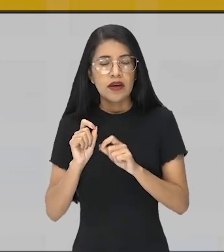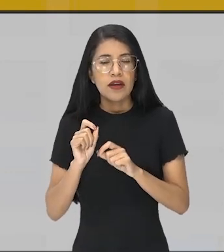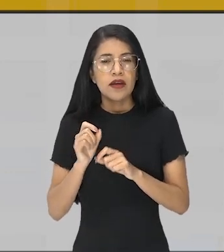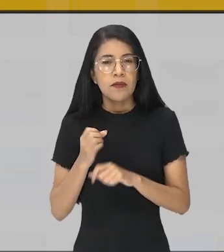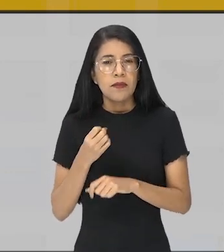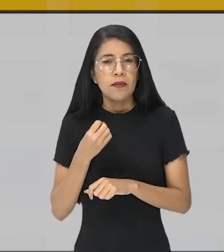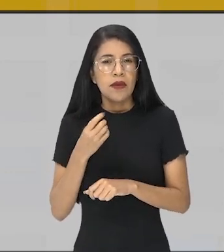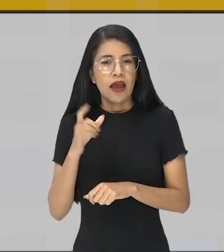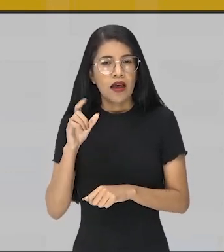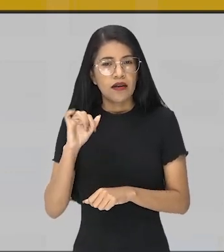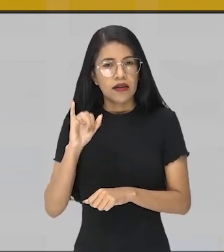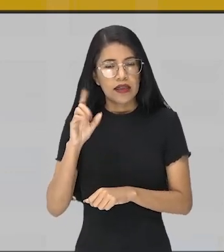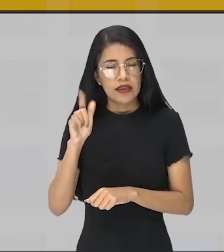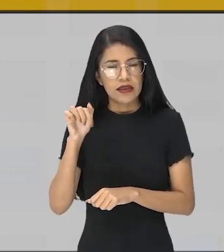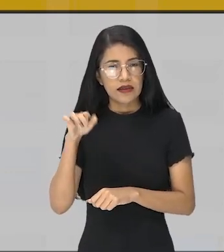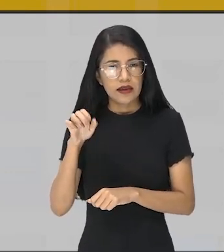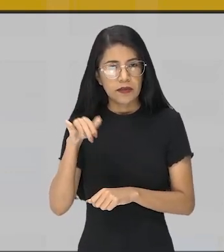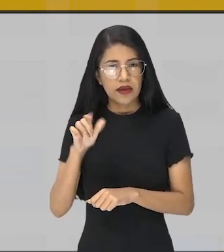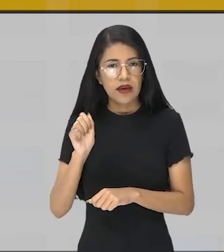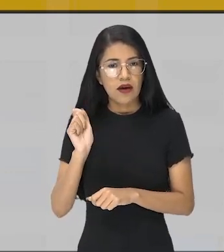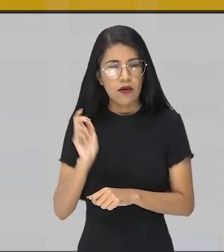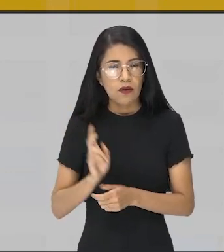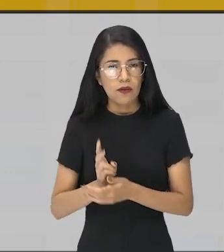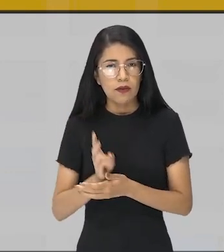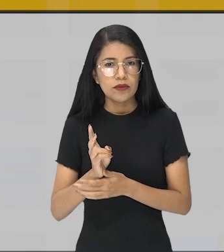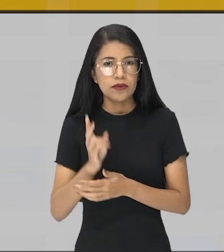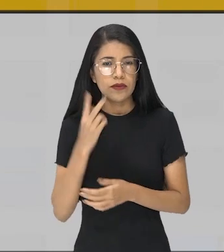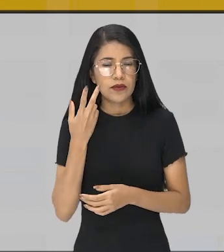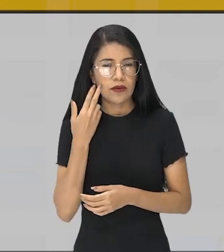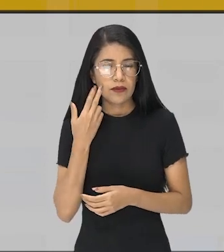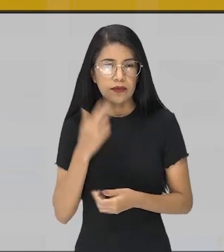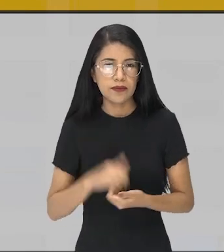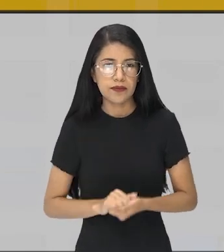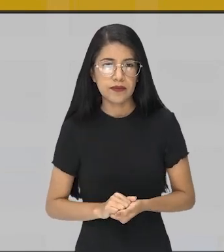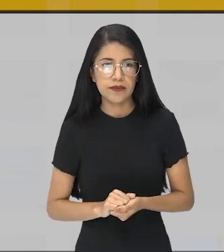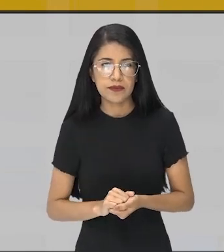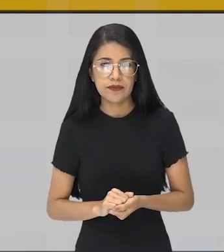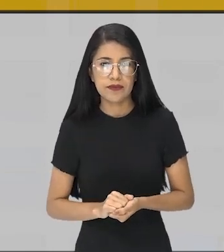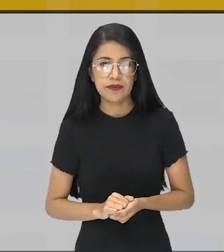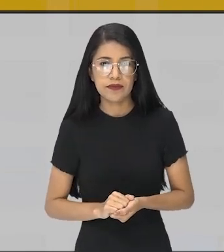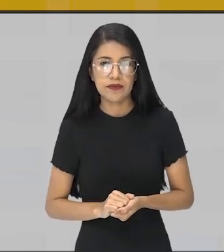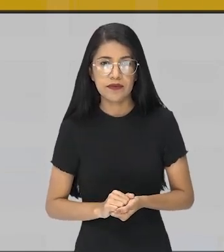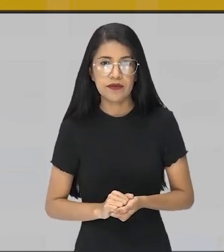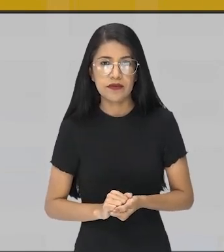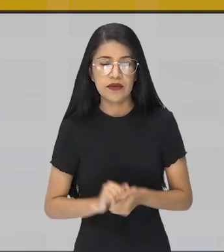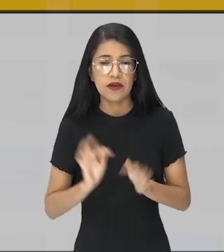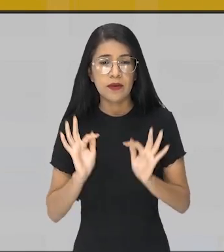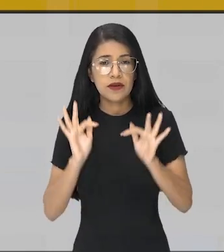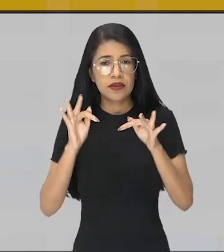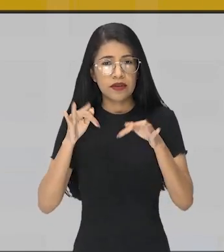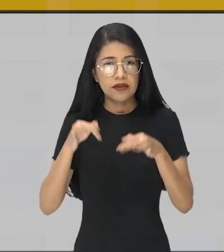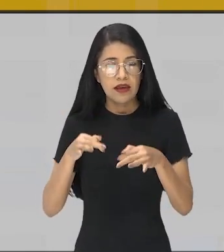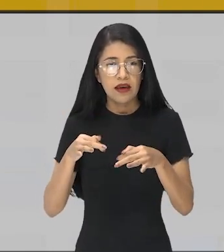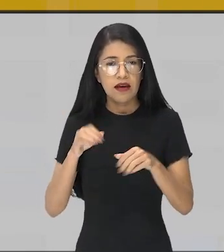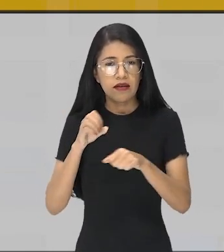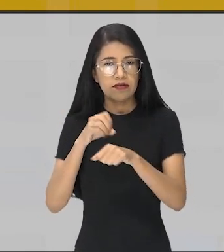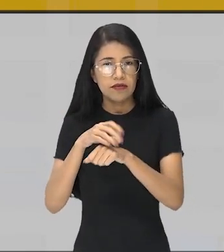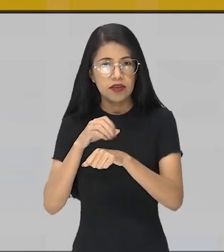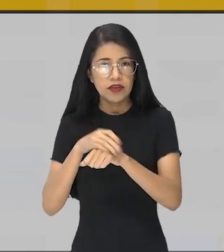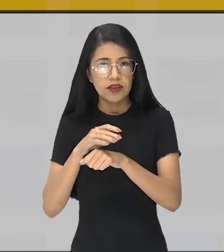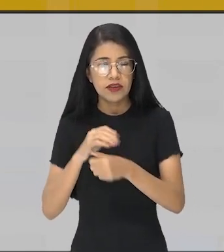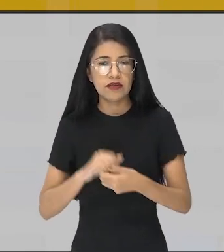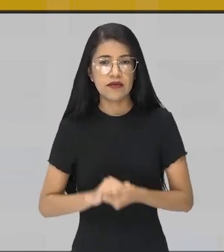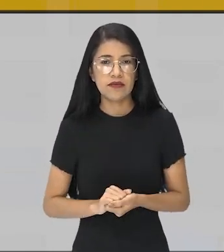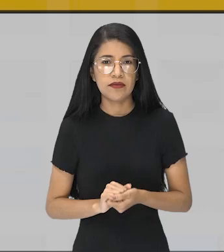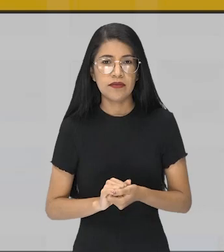que a glicemia se mantenha em níveis normais. Aqui a gente encerra as nossas dicas e